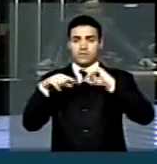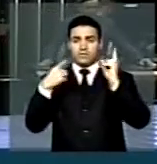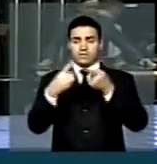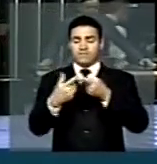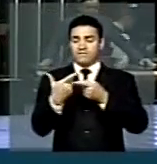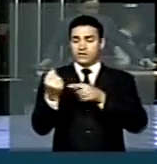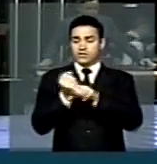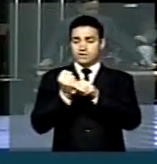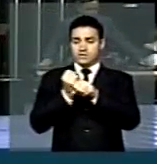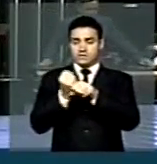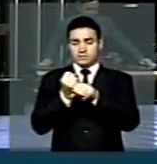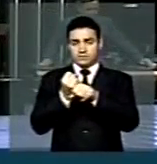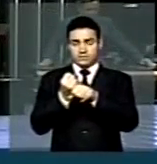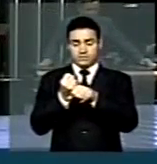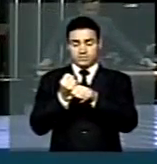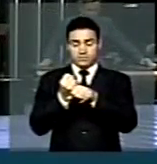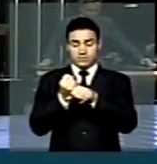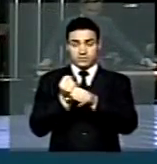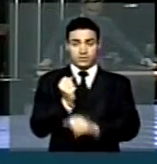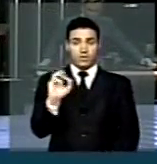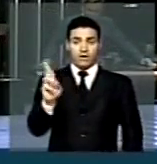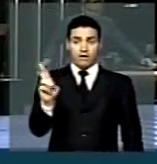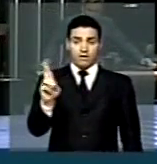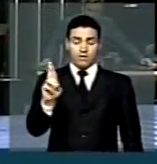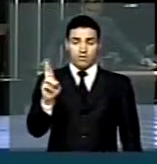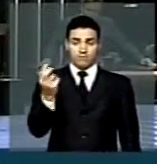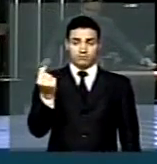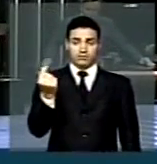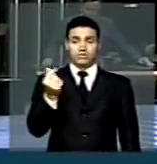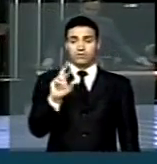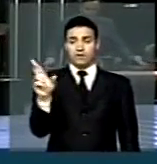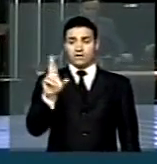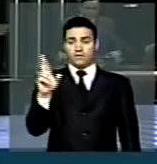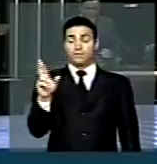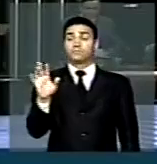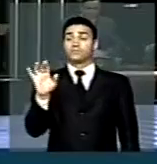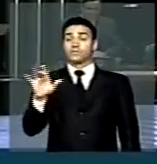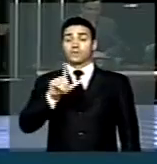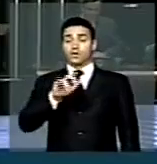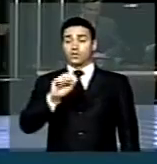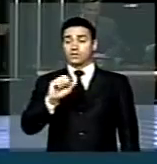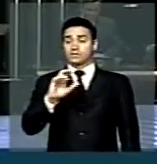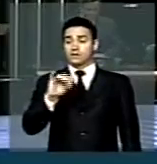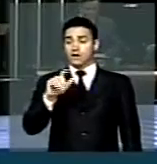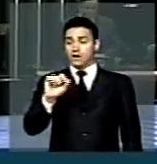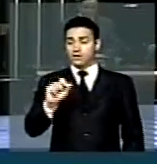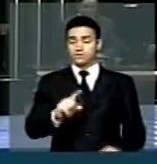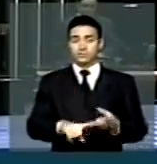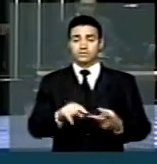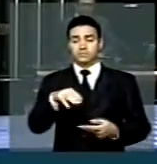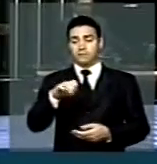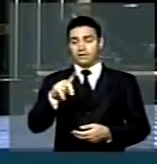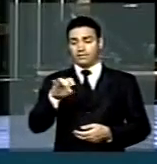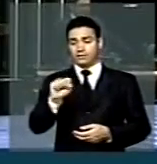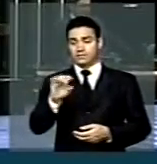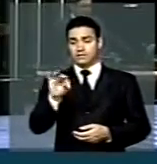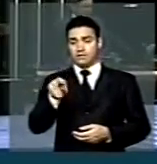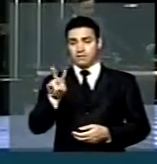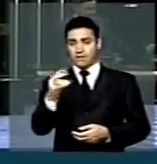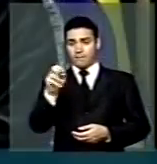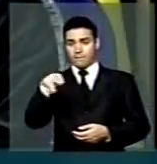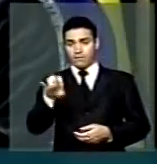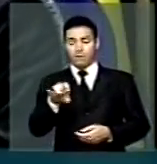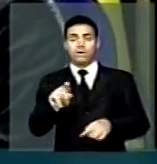20 anos do Plano Real, deputado Luiz Carlos Rauli, deputado Mendes Tame. Quero saudar de